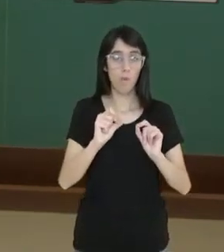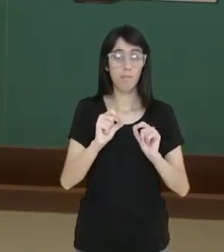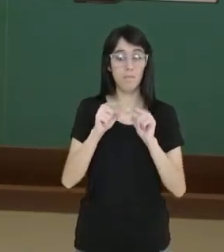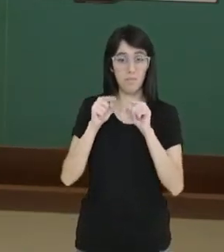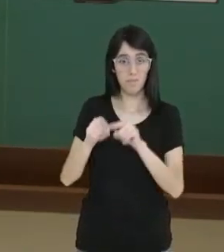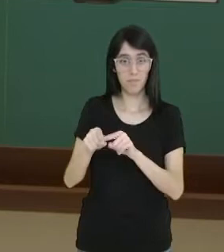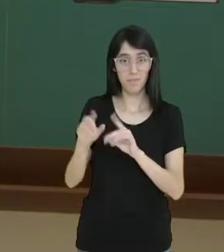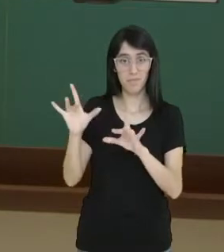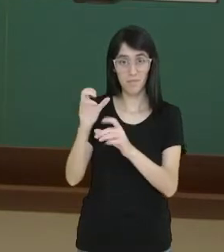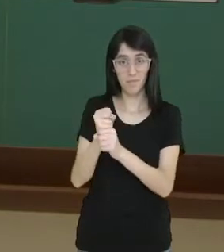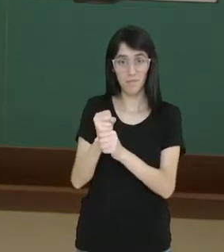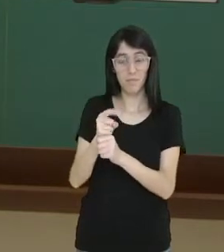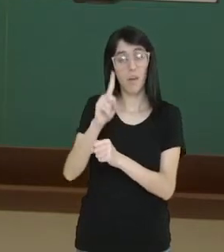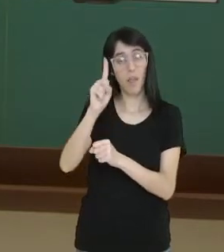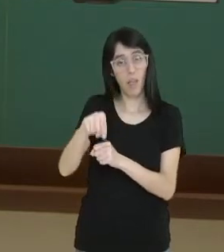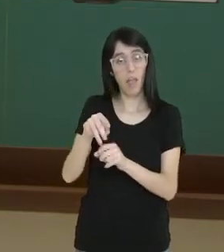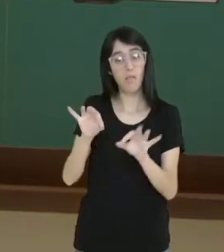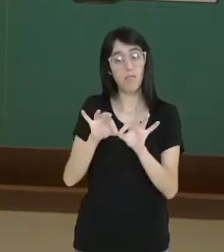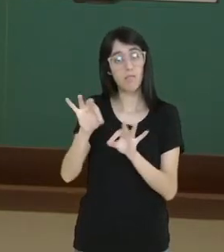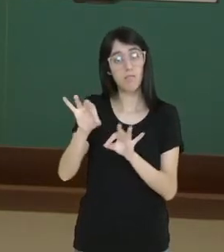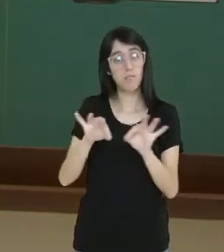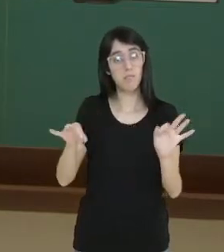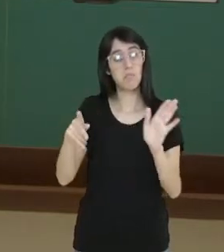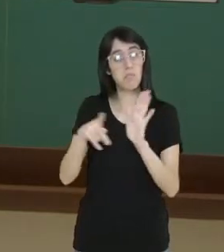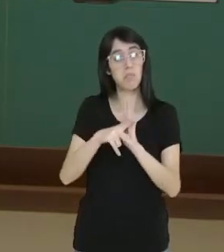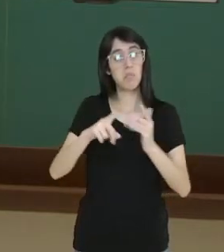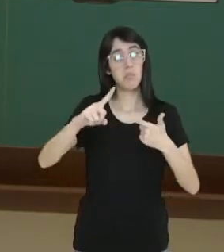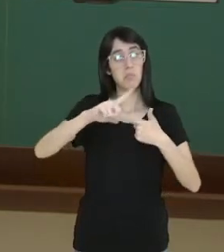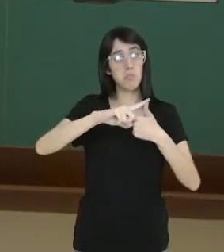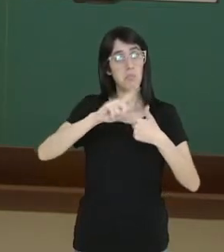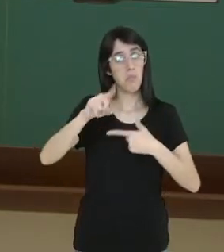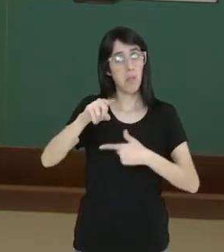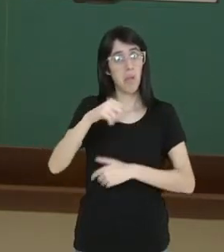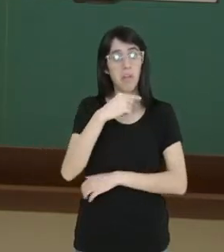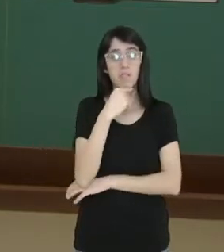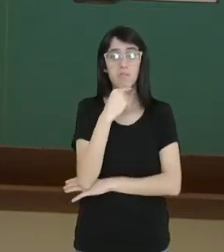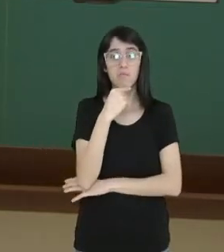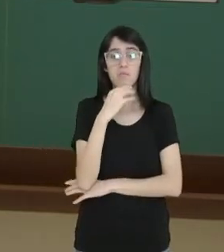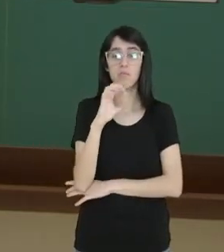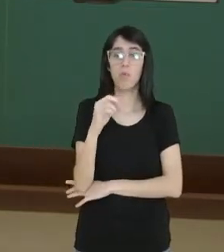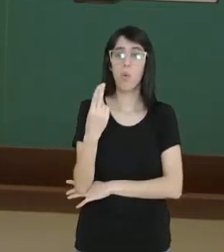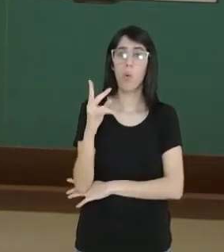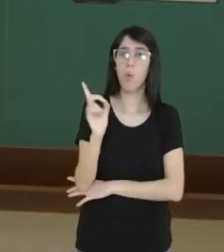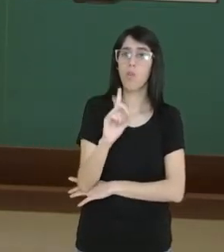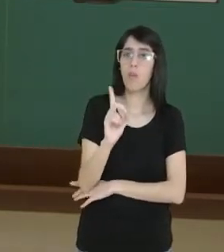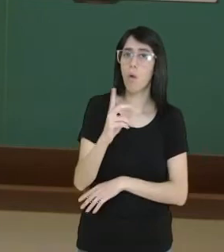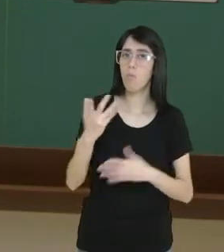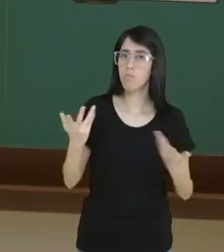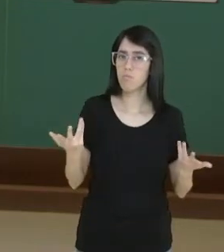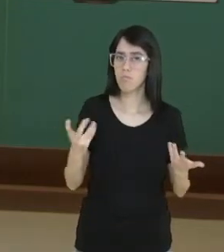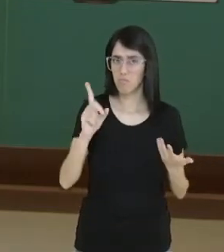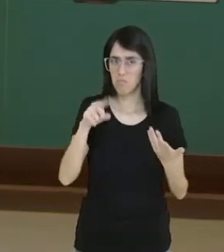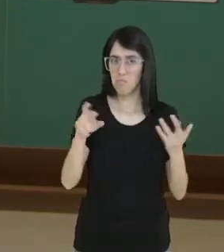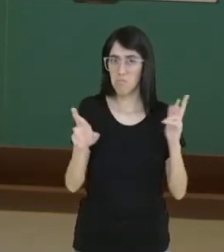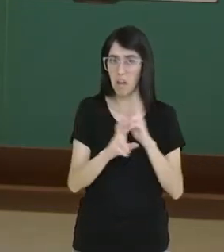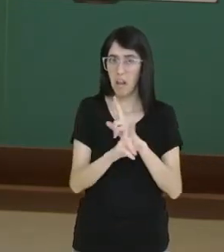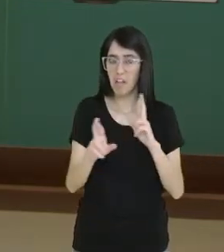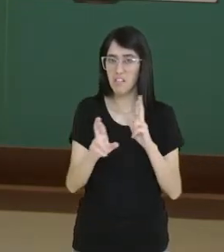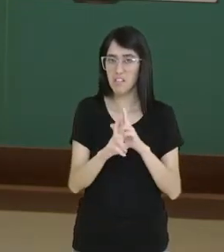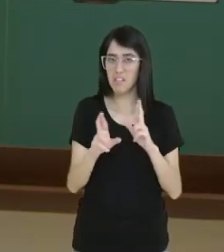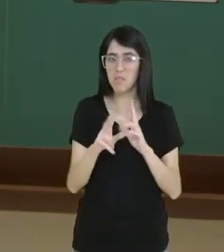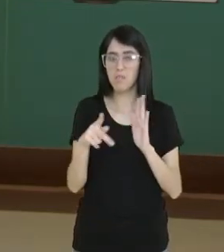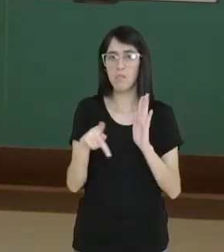Pitágoras é uma relação métrica do triângulo retângulo? O que que você me diz? Será que ele também é uma relação métrica do